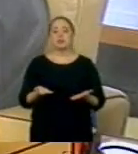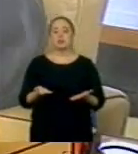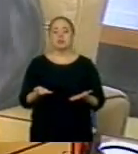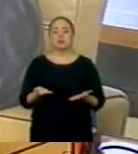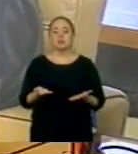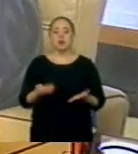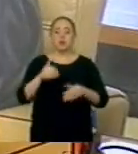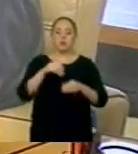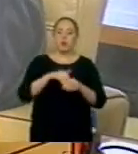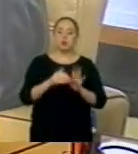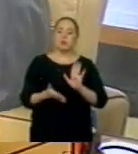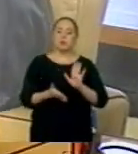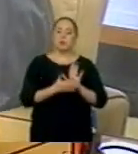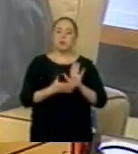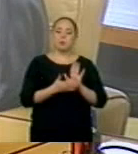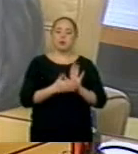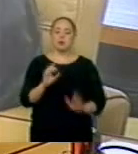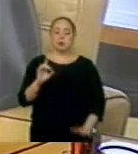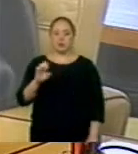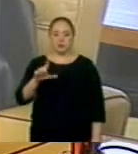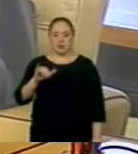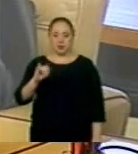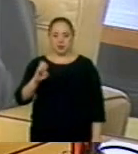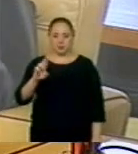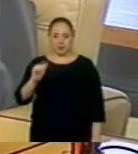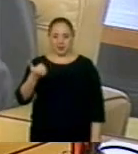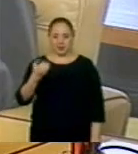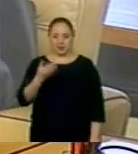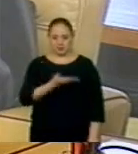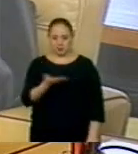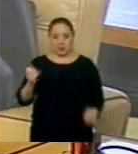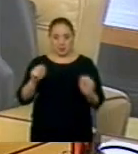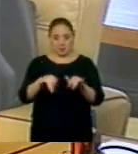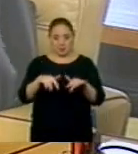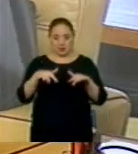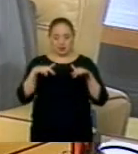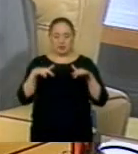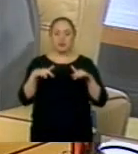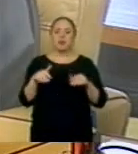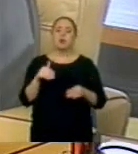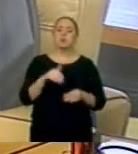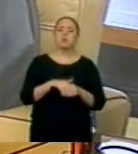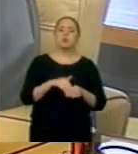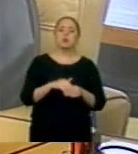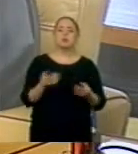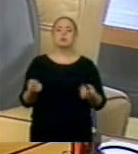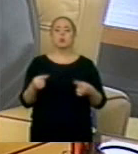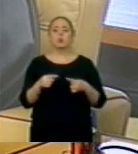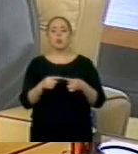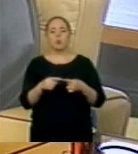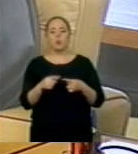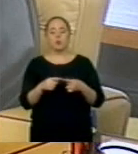deliberação, como proposta de deliberação desse plenário, está vertido nas